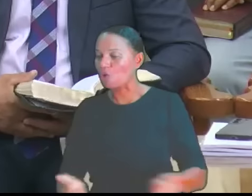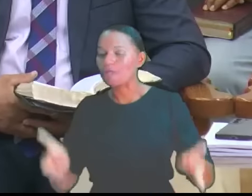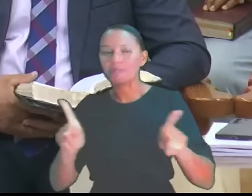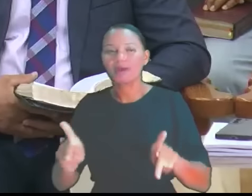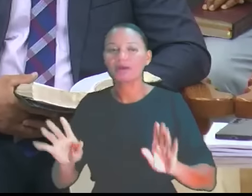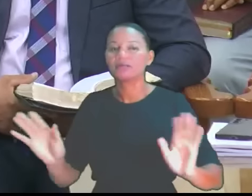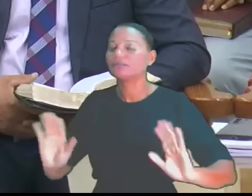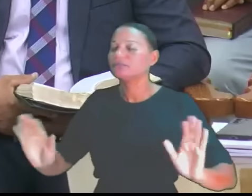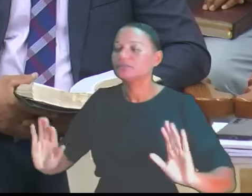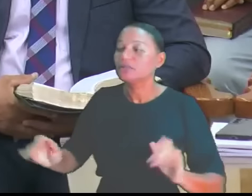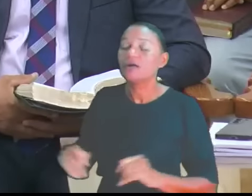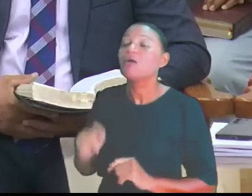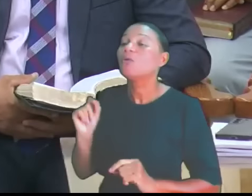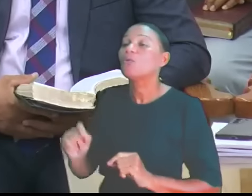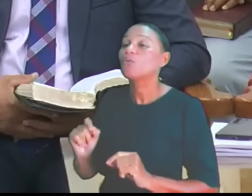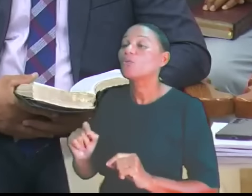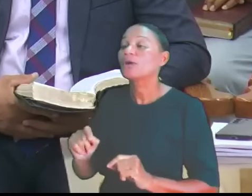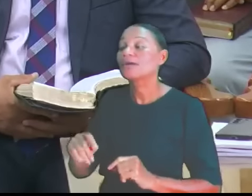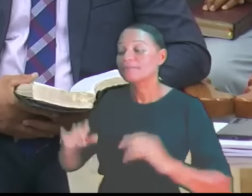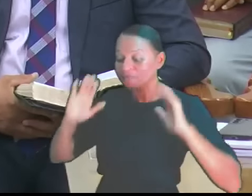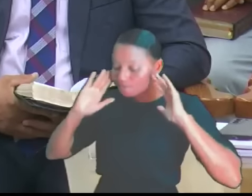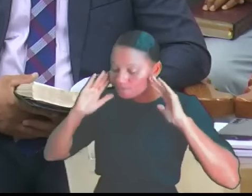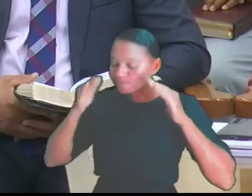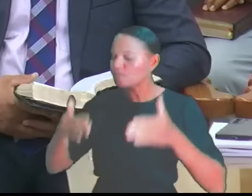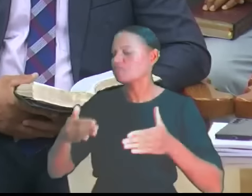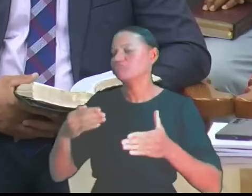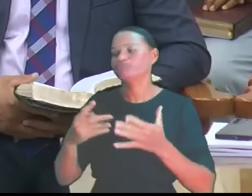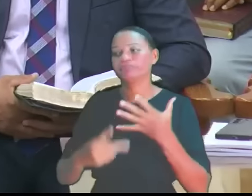prioridade? A prioridade é o altar.